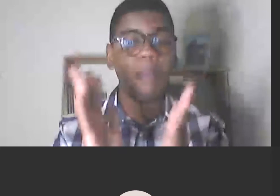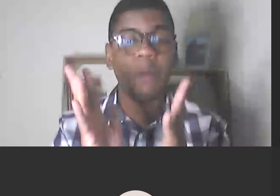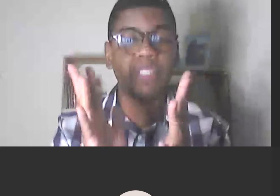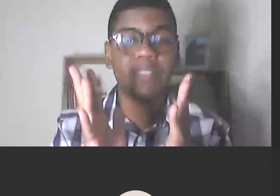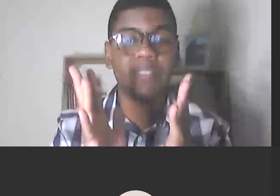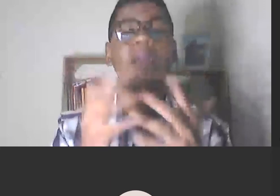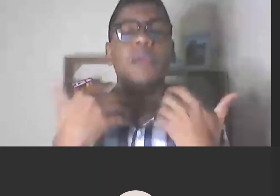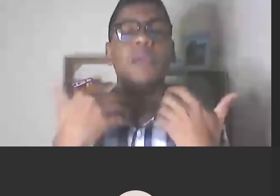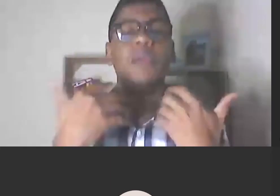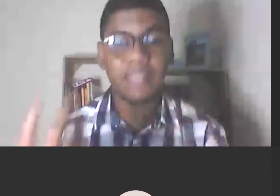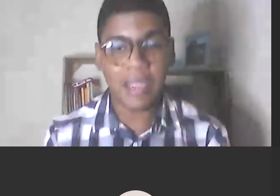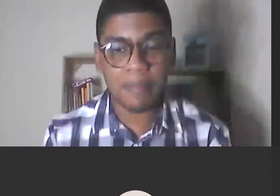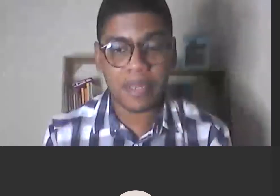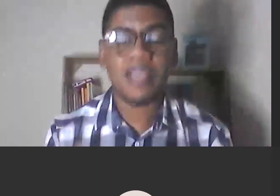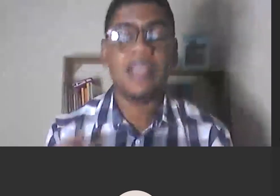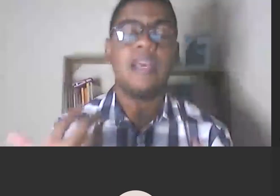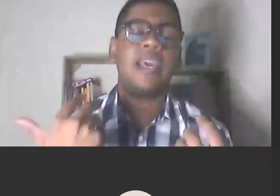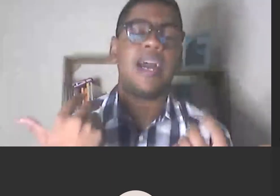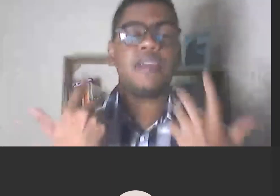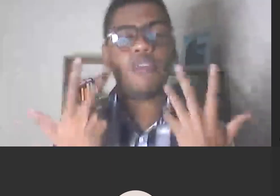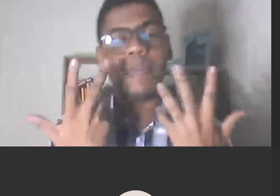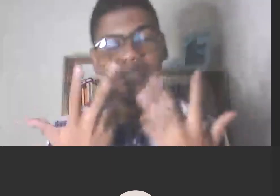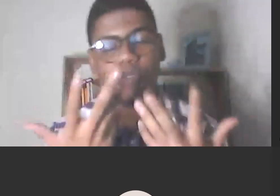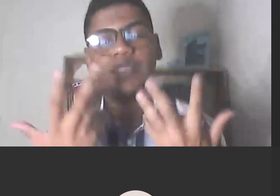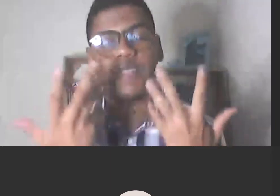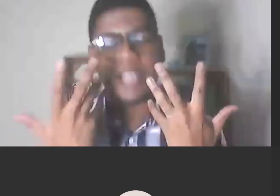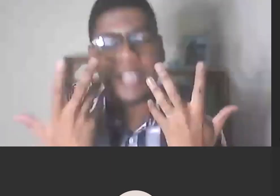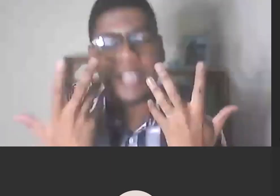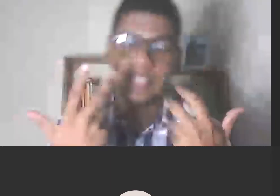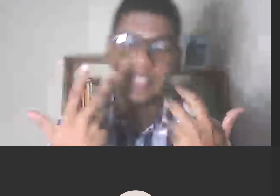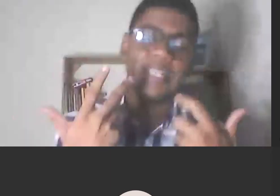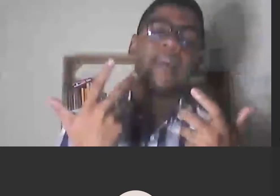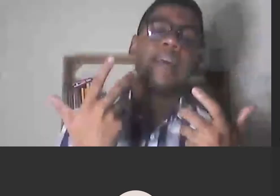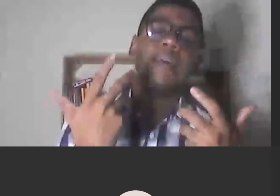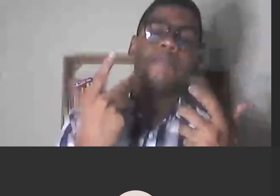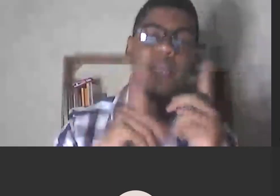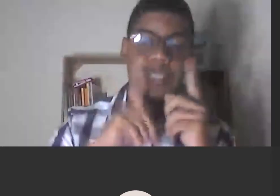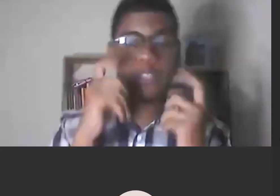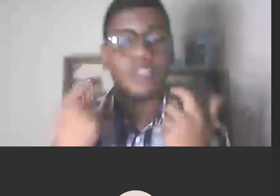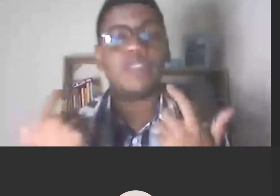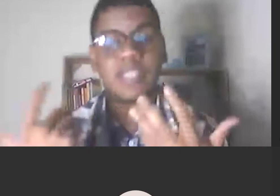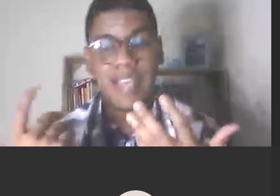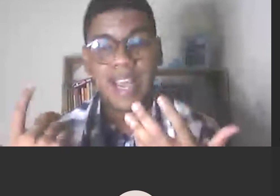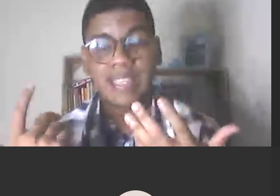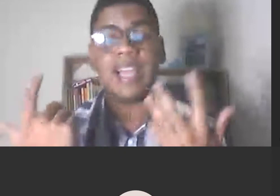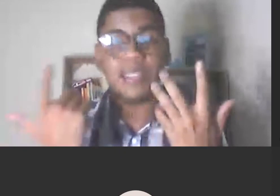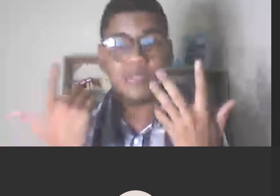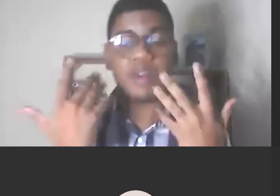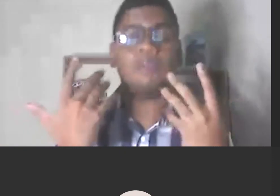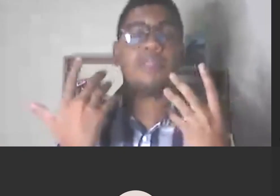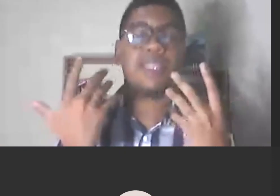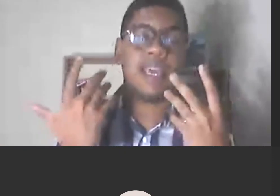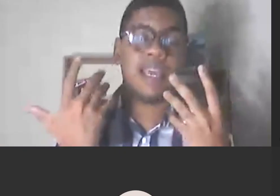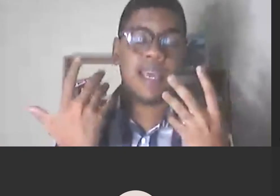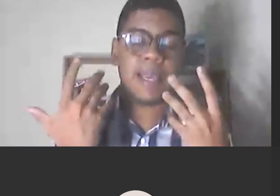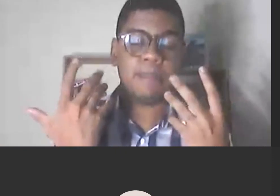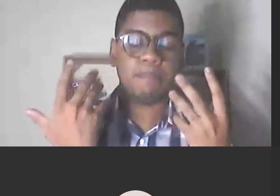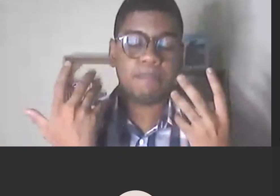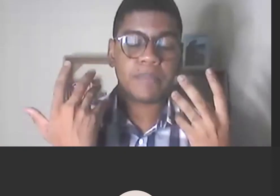entender só o que a mão diz. Porque nem sempre a informação que está sendo trazida, né, pelas expressões faciais, elas